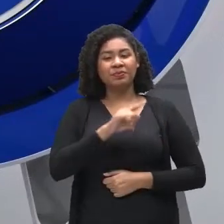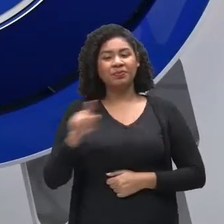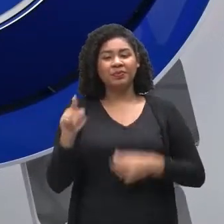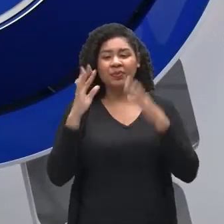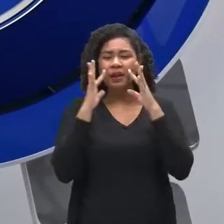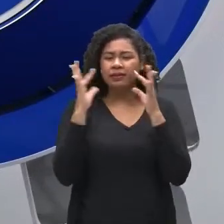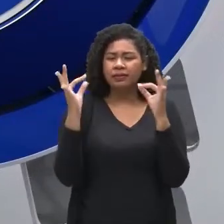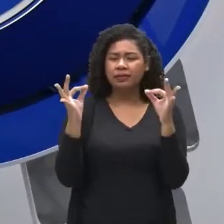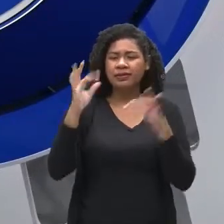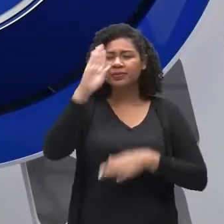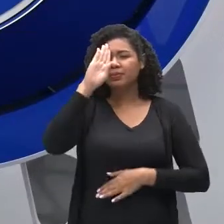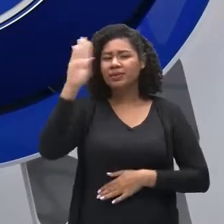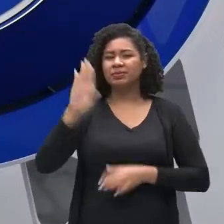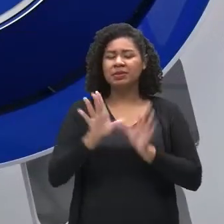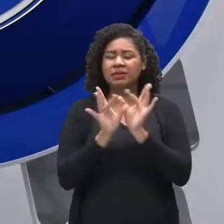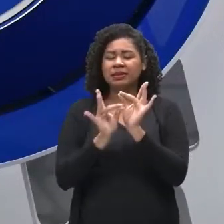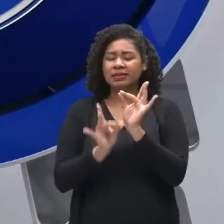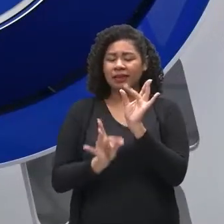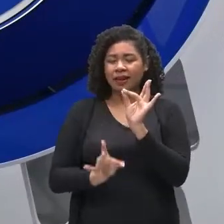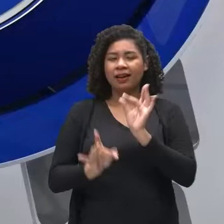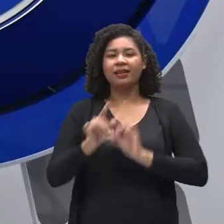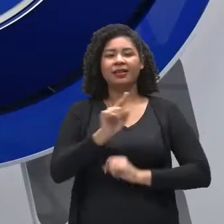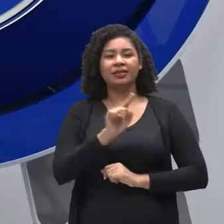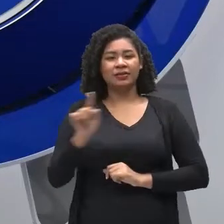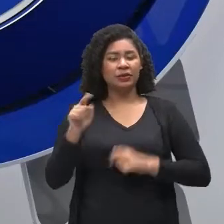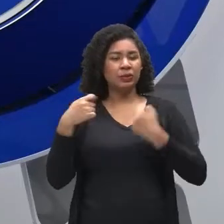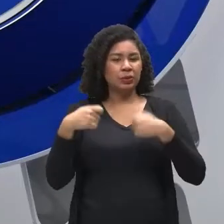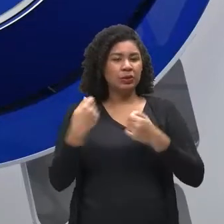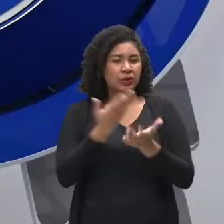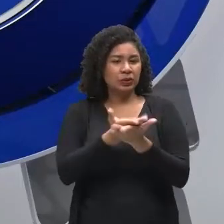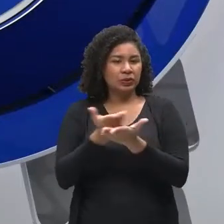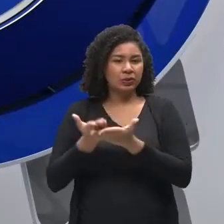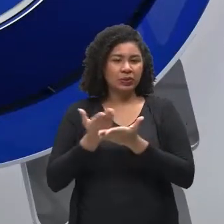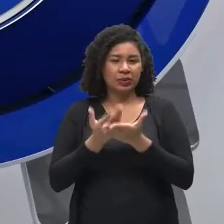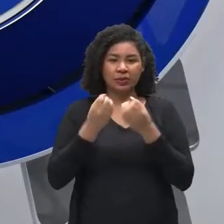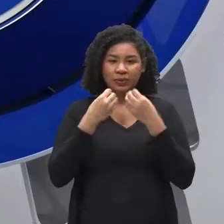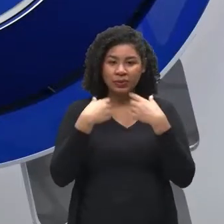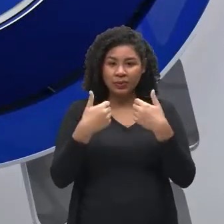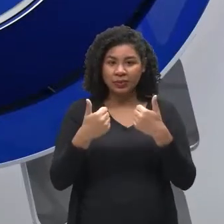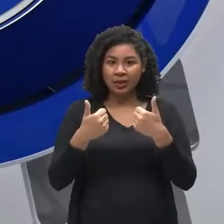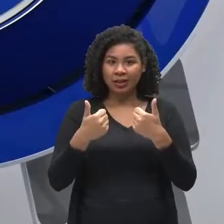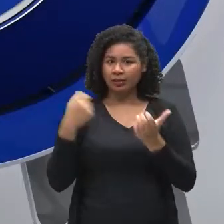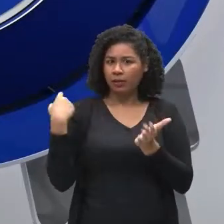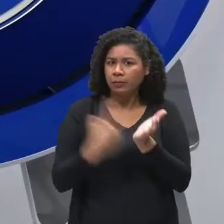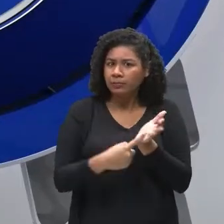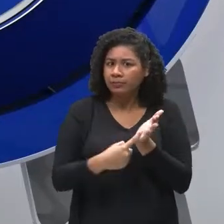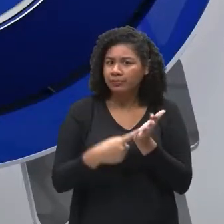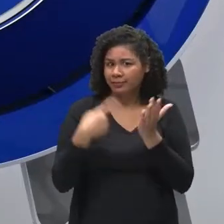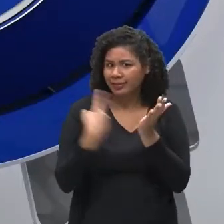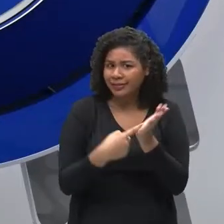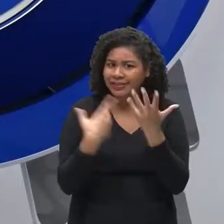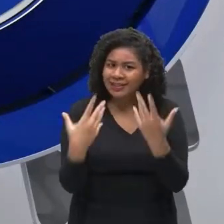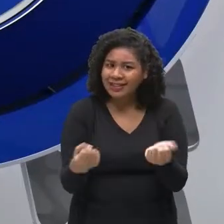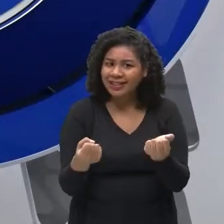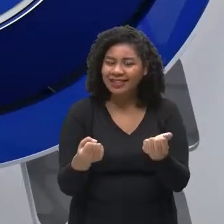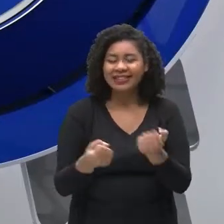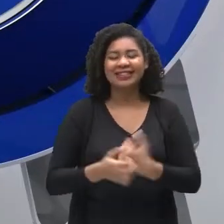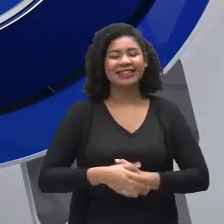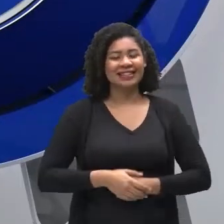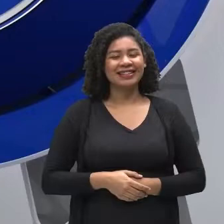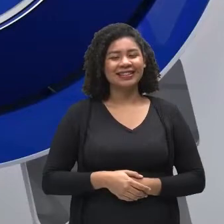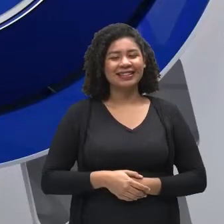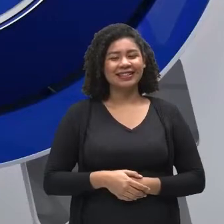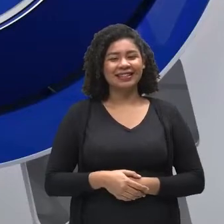Principalmente nesses pontos que merecem, né, mais uma revisão aí, ok? Deal, combinado? Deal.